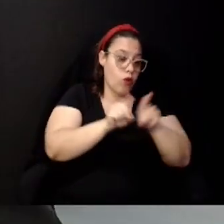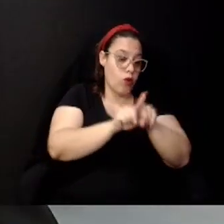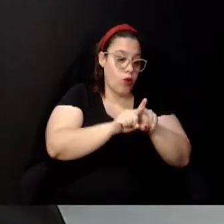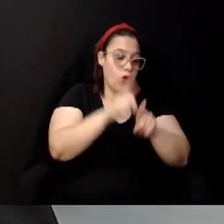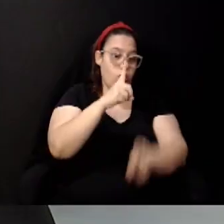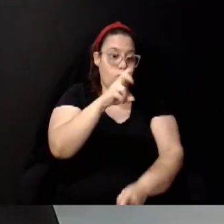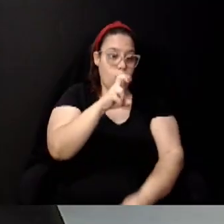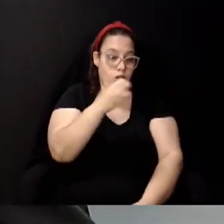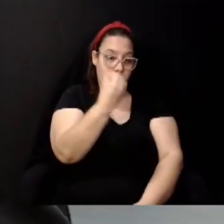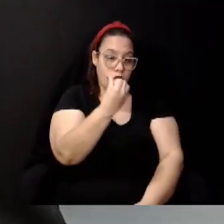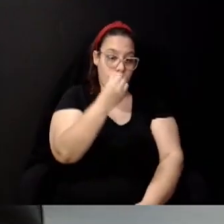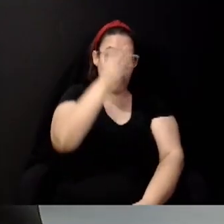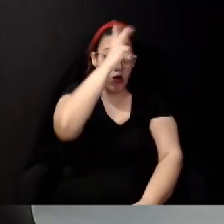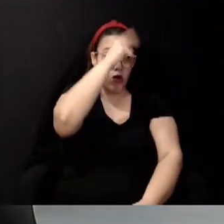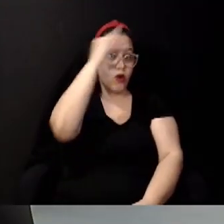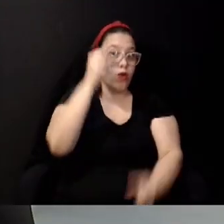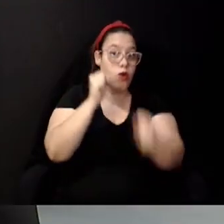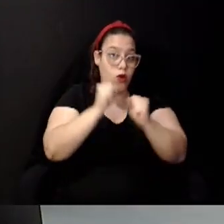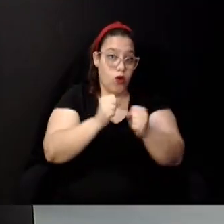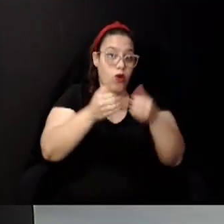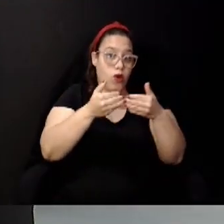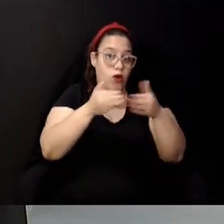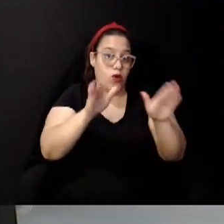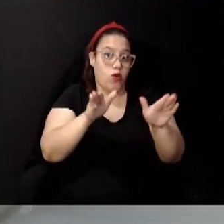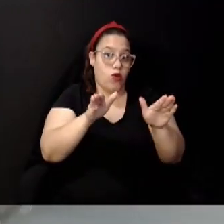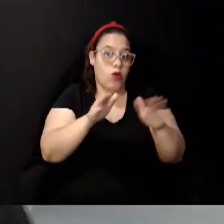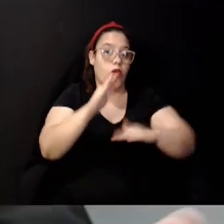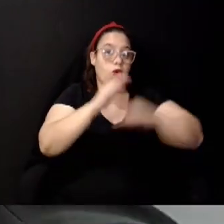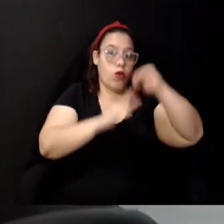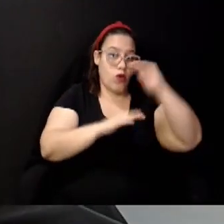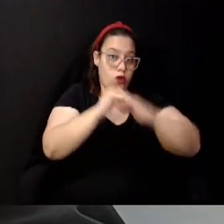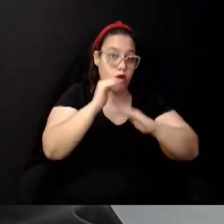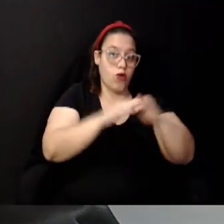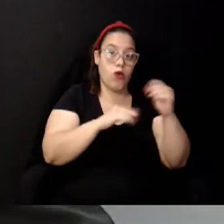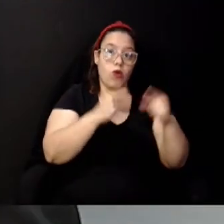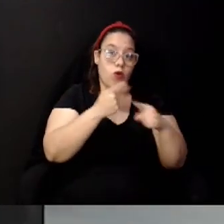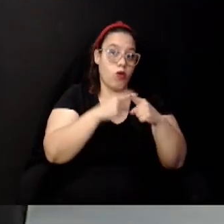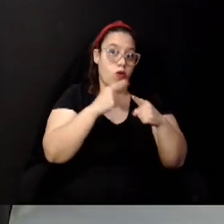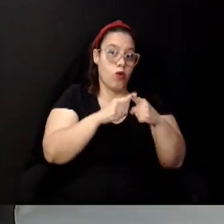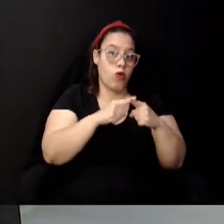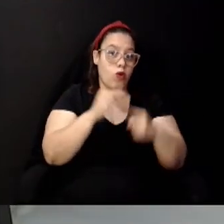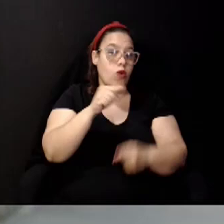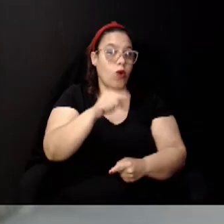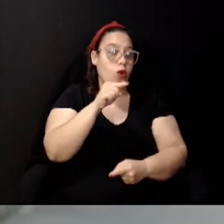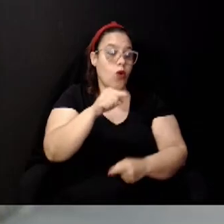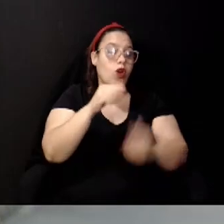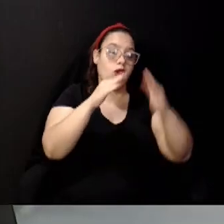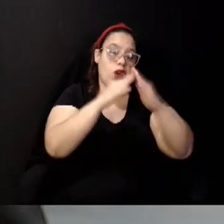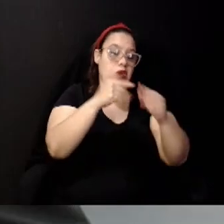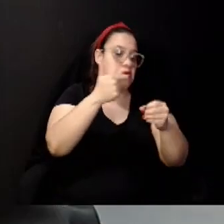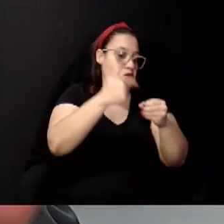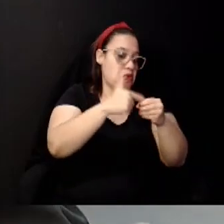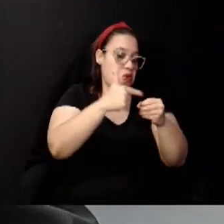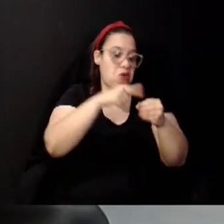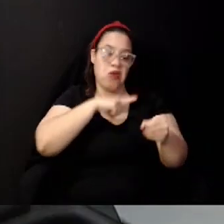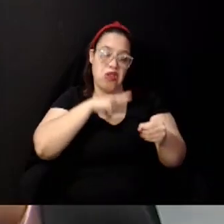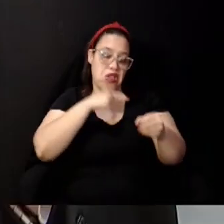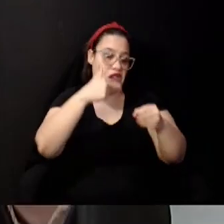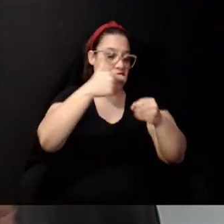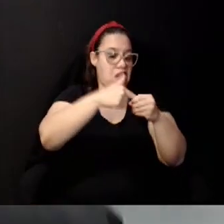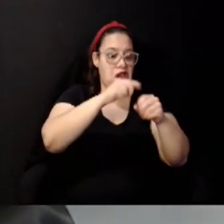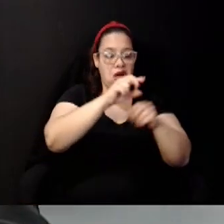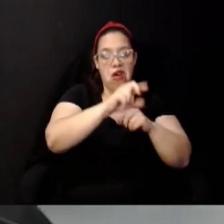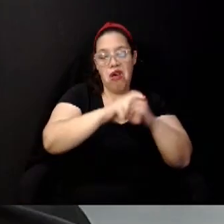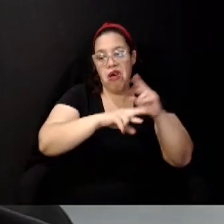prefeitura possa disponibilizar esse serviço. Porque você vai num posto de gasolina, você tem um combustível adulterado, você é capaz